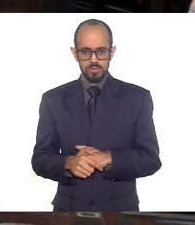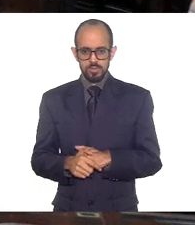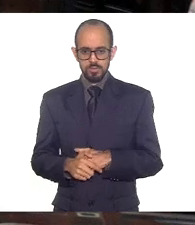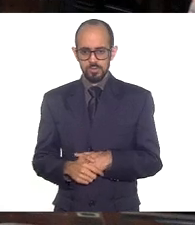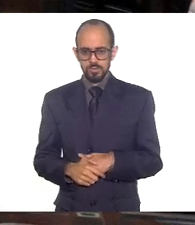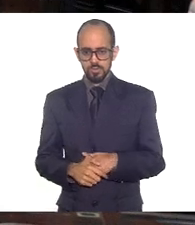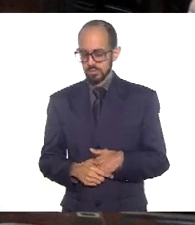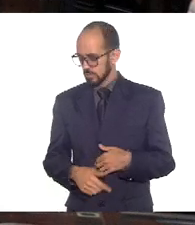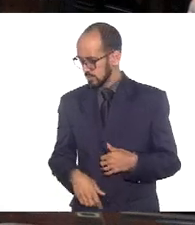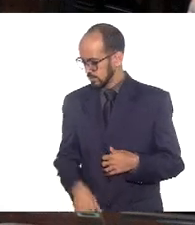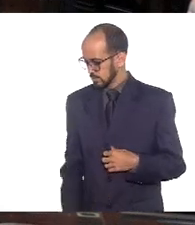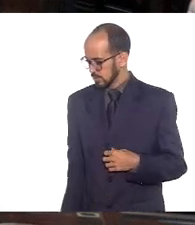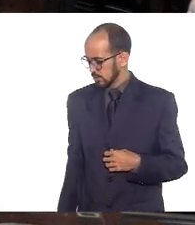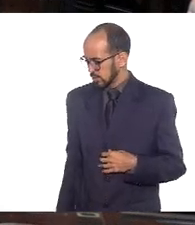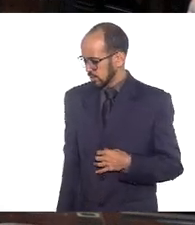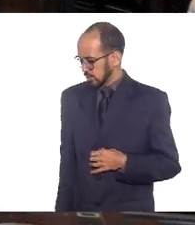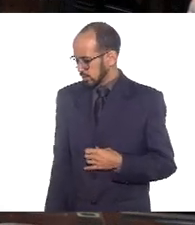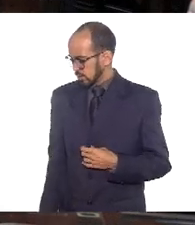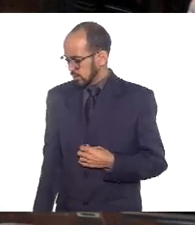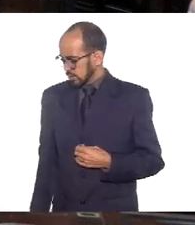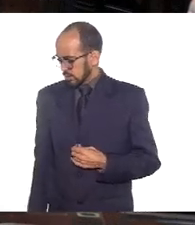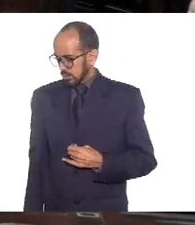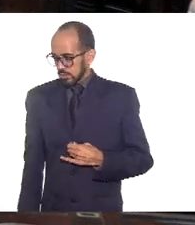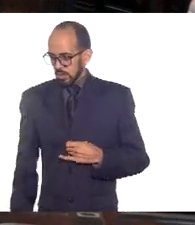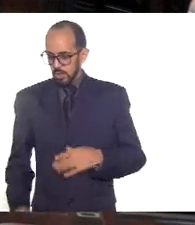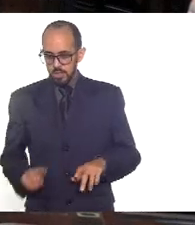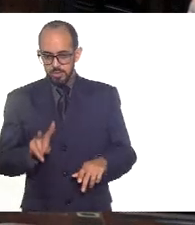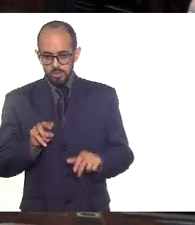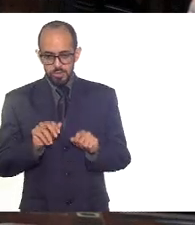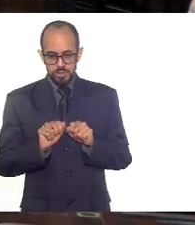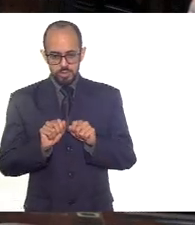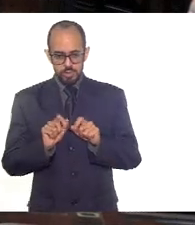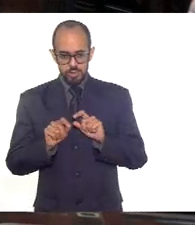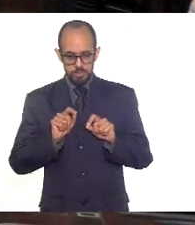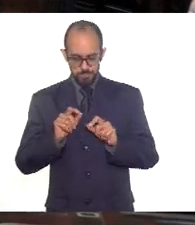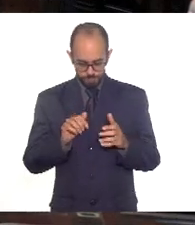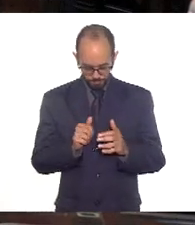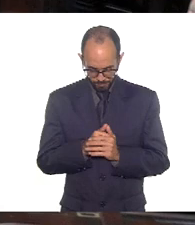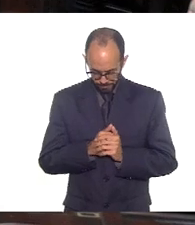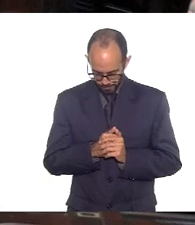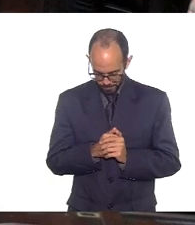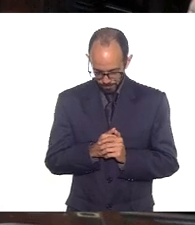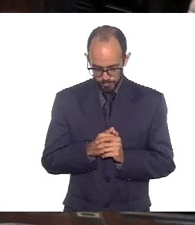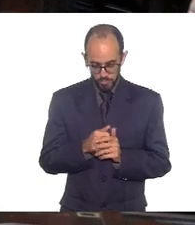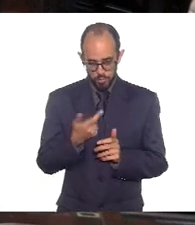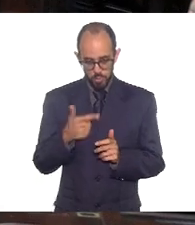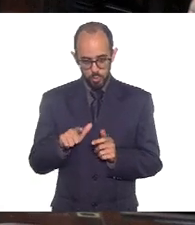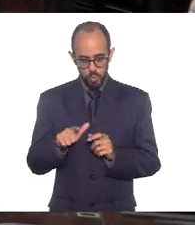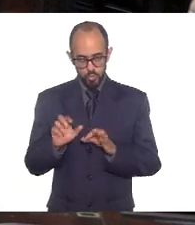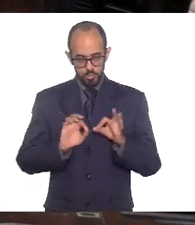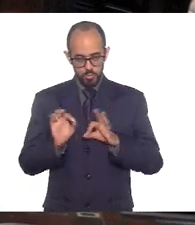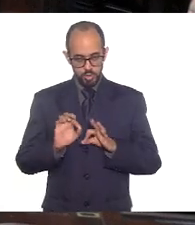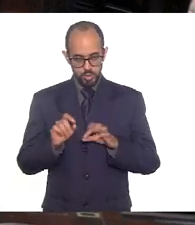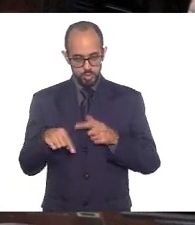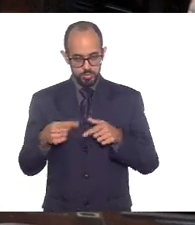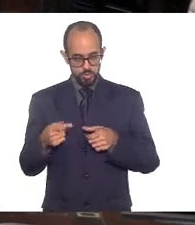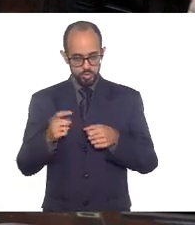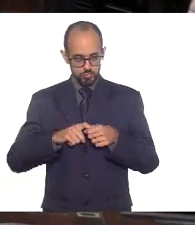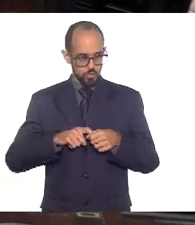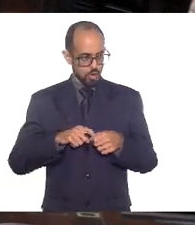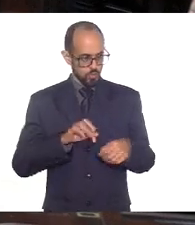E aí hoje eu vou fazer o seguinte vou passar para próximo projeto e voltamos tá bom